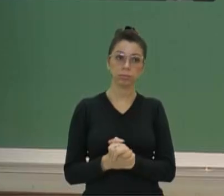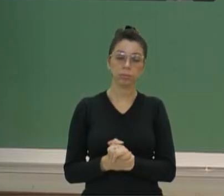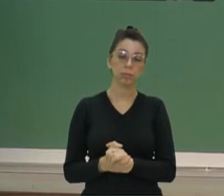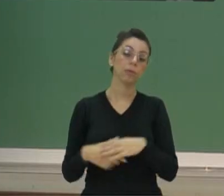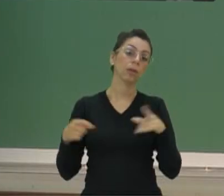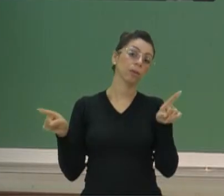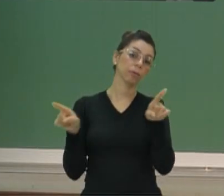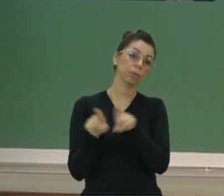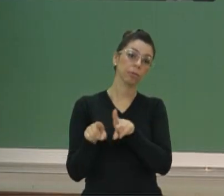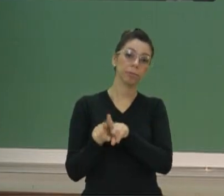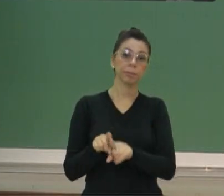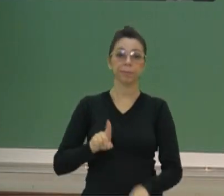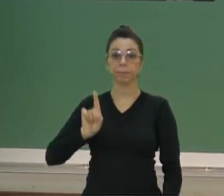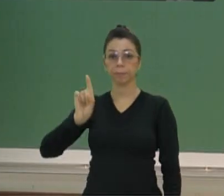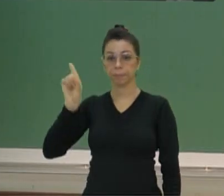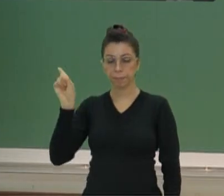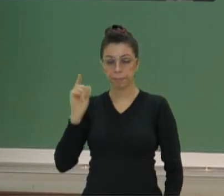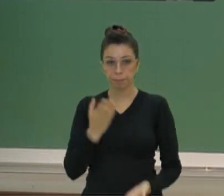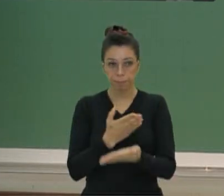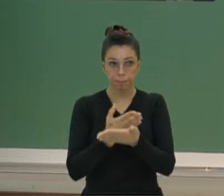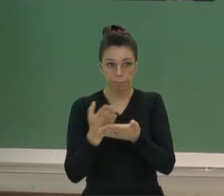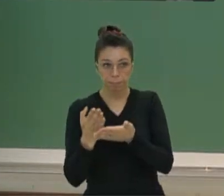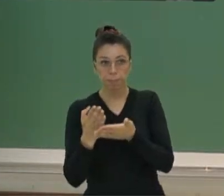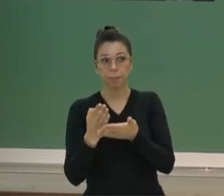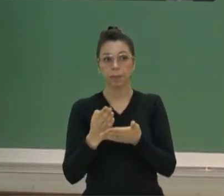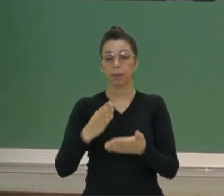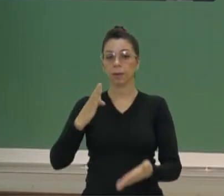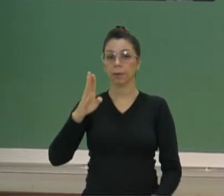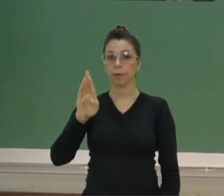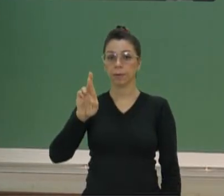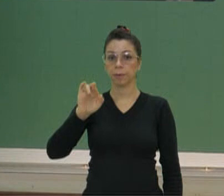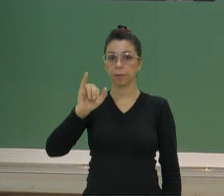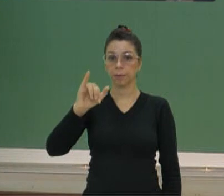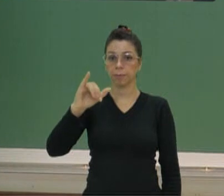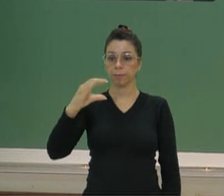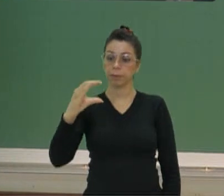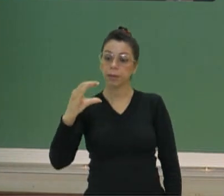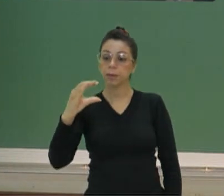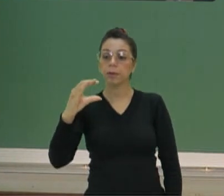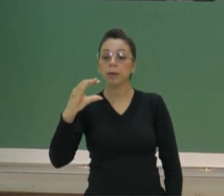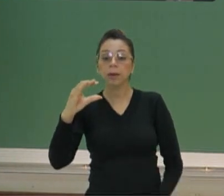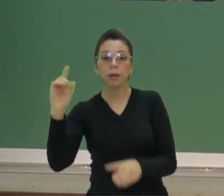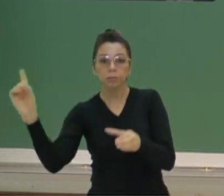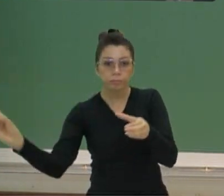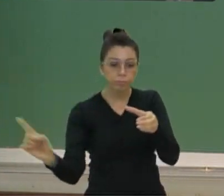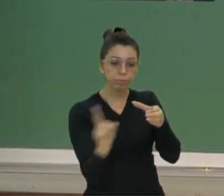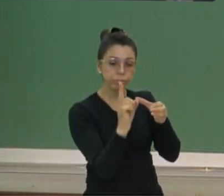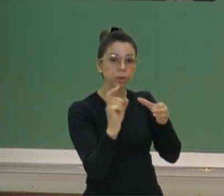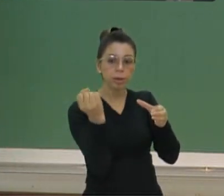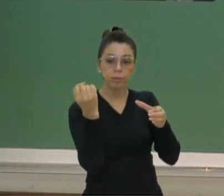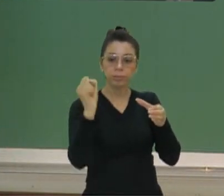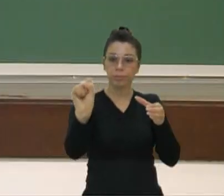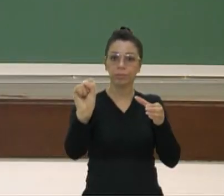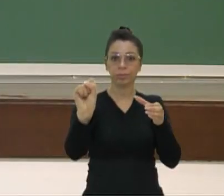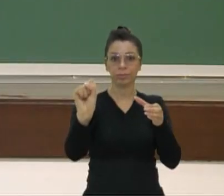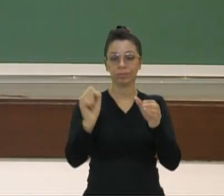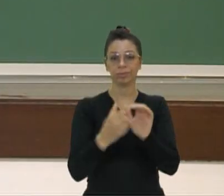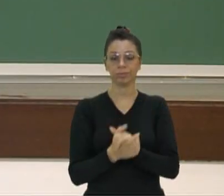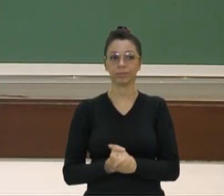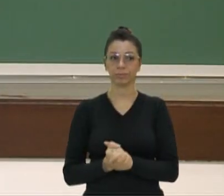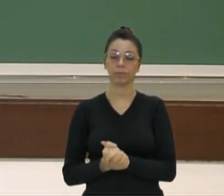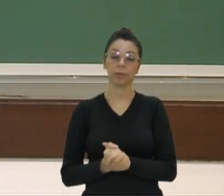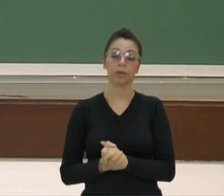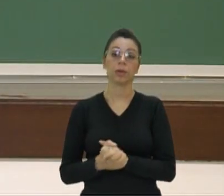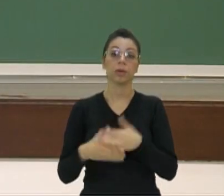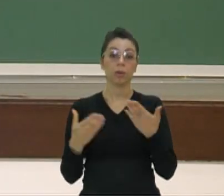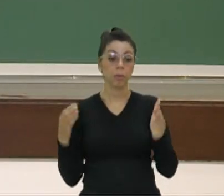resgatamos também que inicialmente era BRIC e depois ficou o BRICS, certo? Dentro disso, quero que